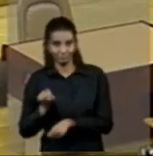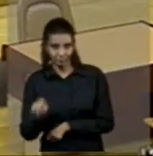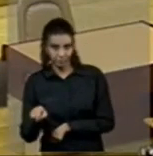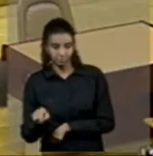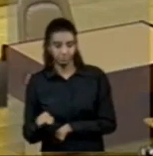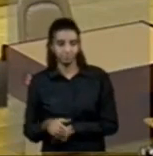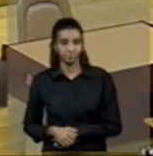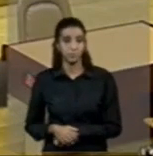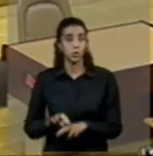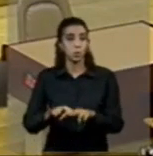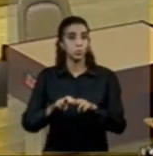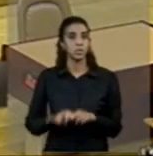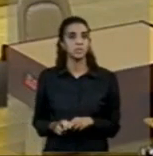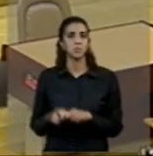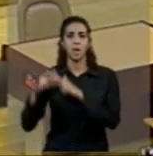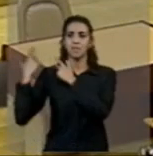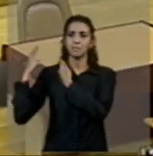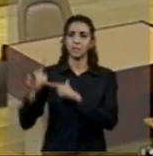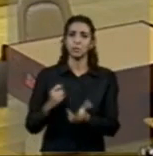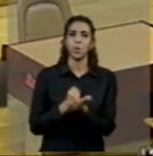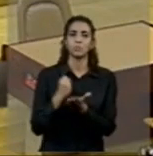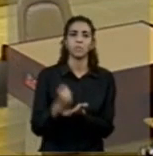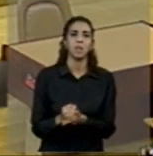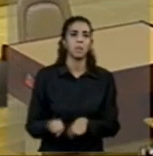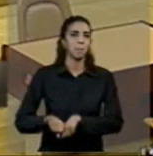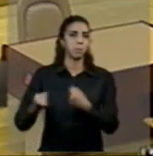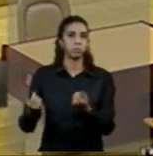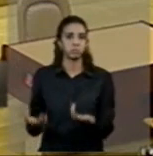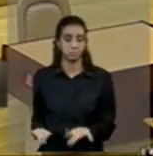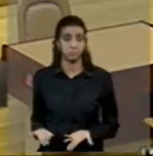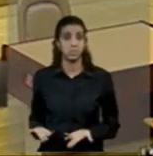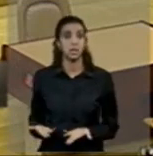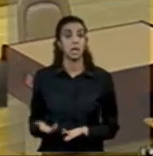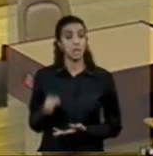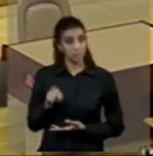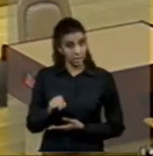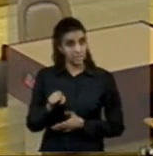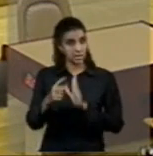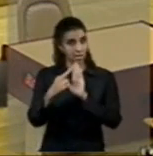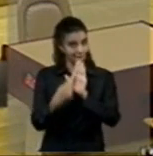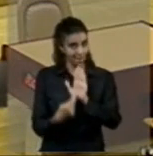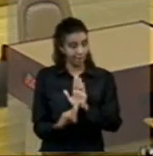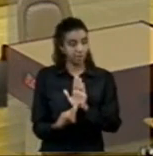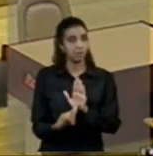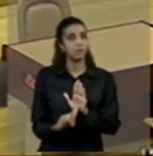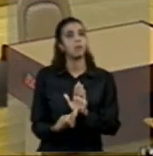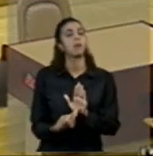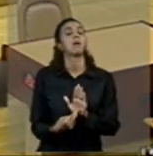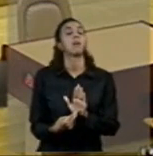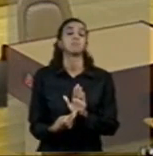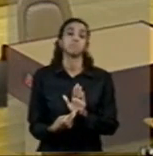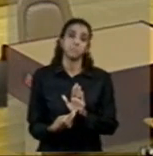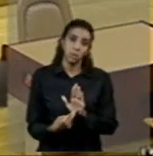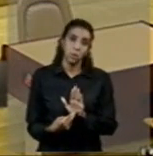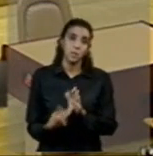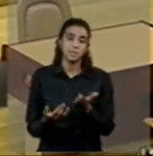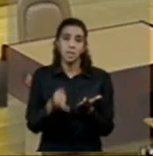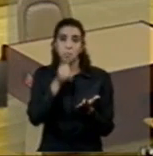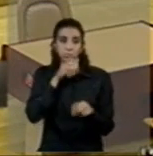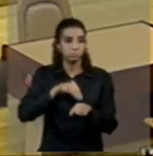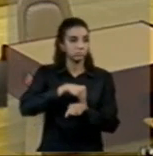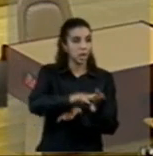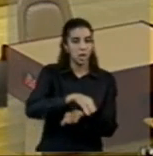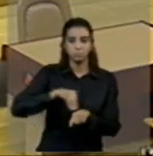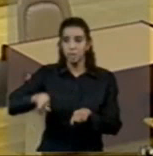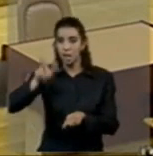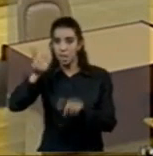Rompendo com a estrutura clássica do contrato de trabalho bilateral, esta norma legitimou a intermediação